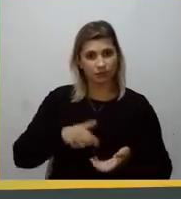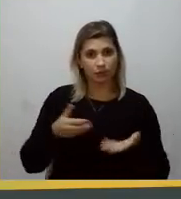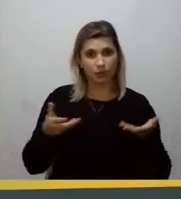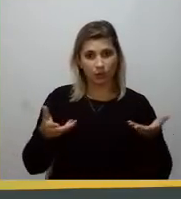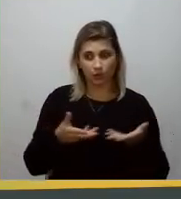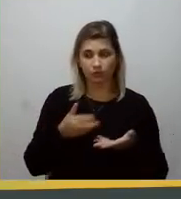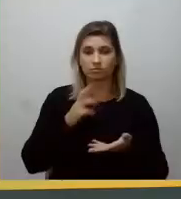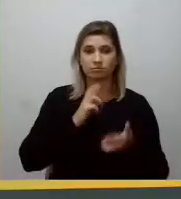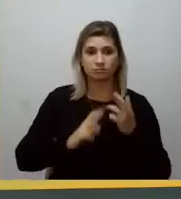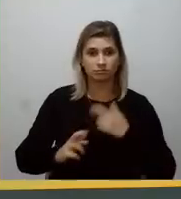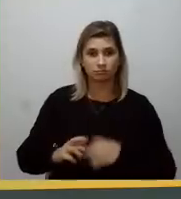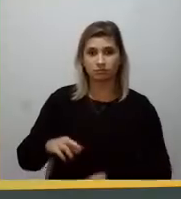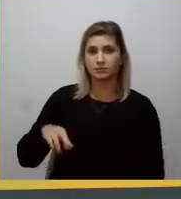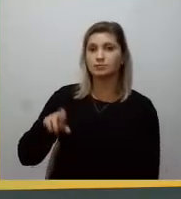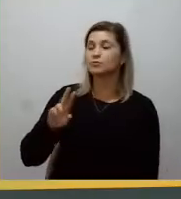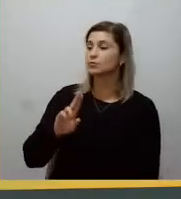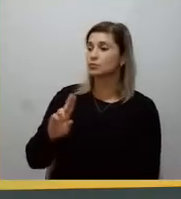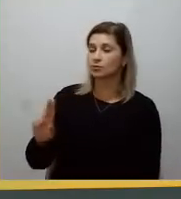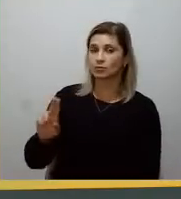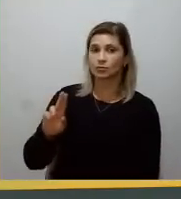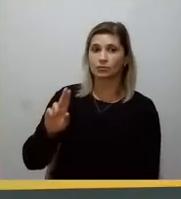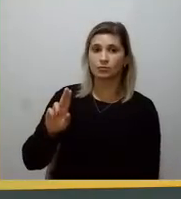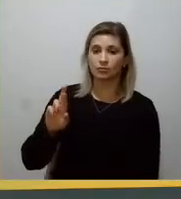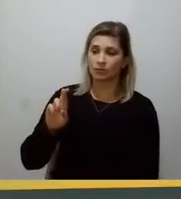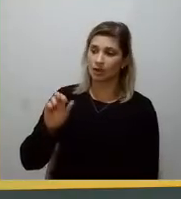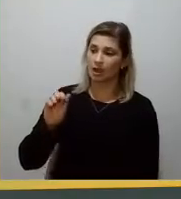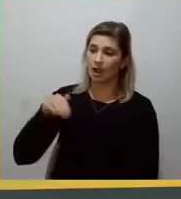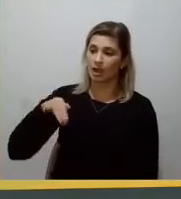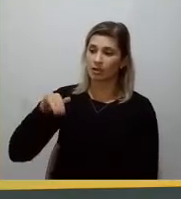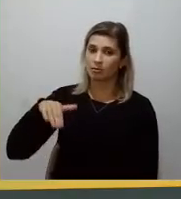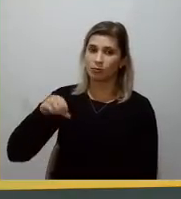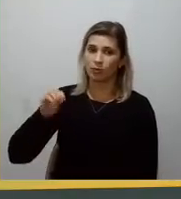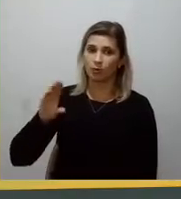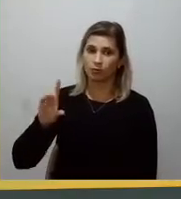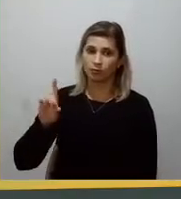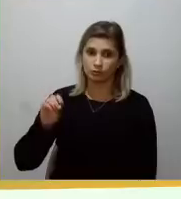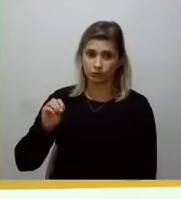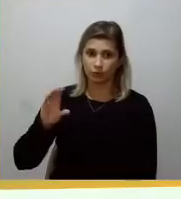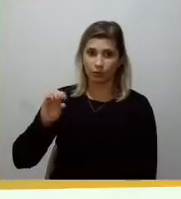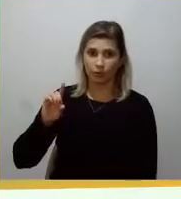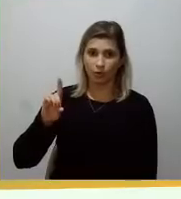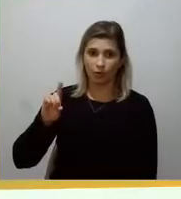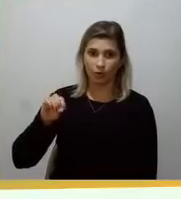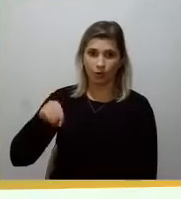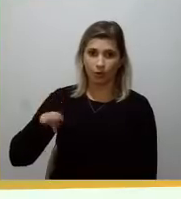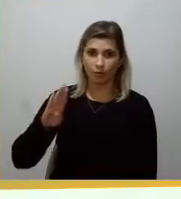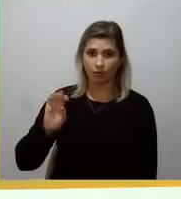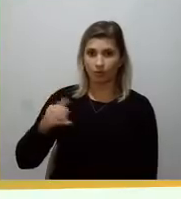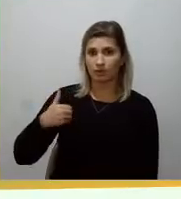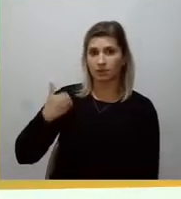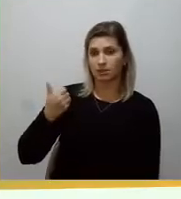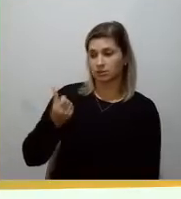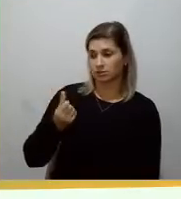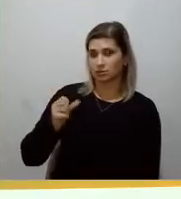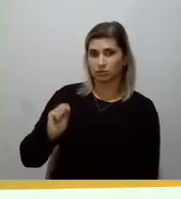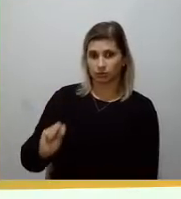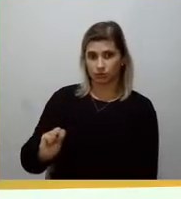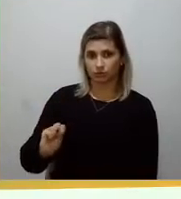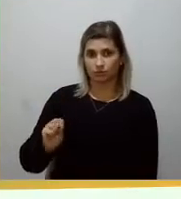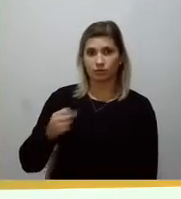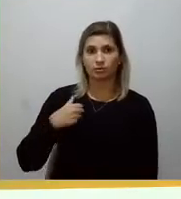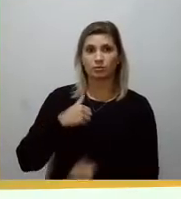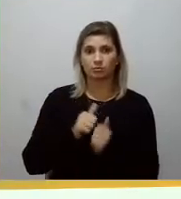nome completo. É João Raimundo Colombo. Sua idade? 68. Seu estado civil? Sou